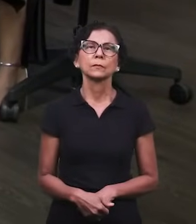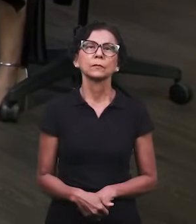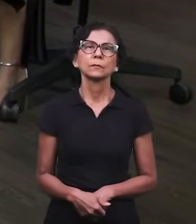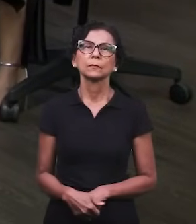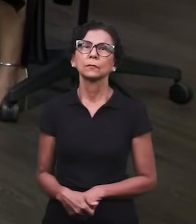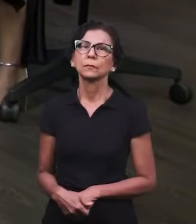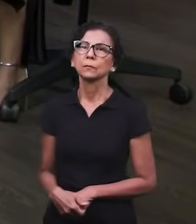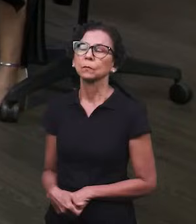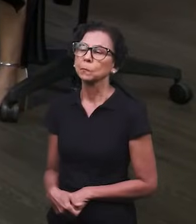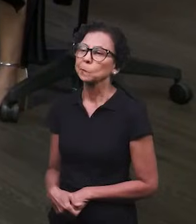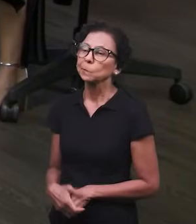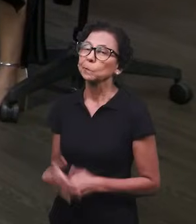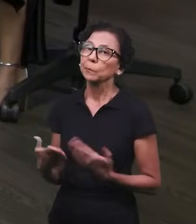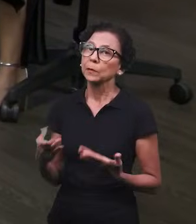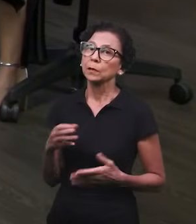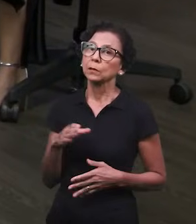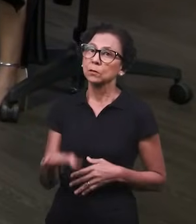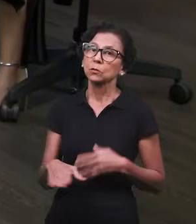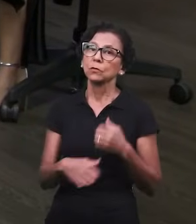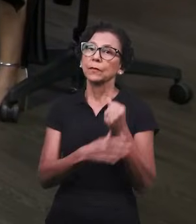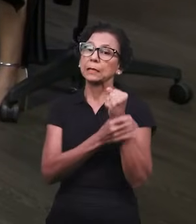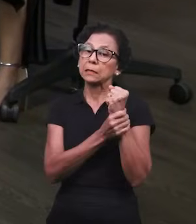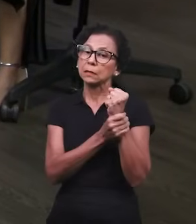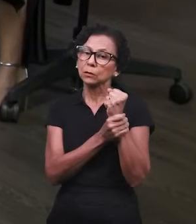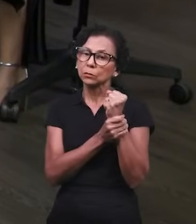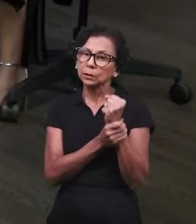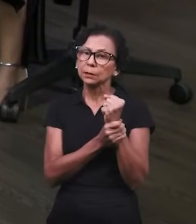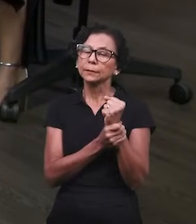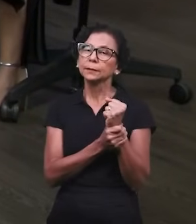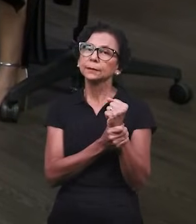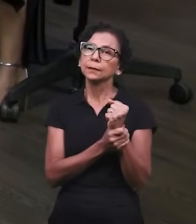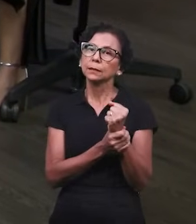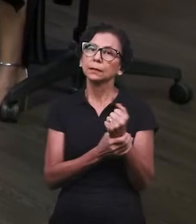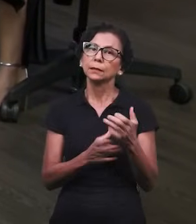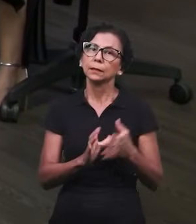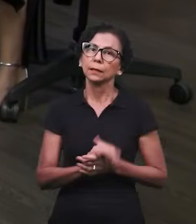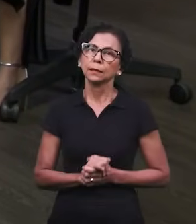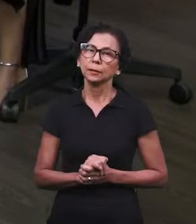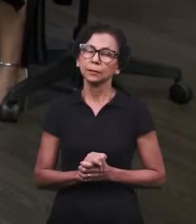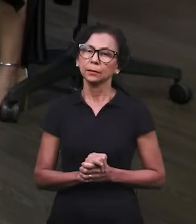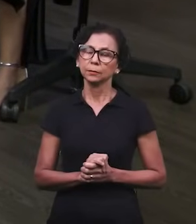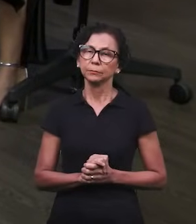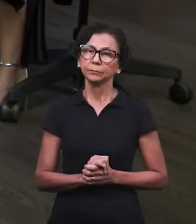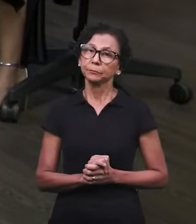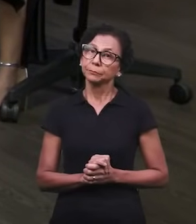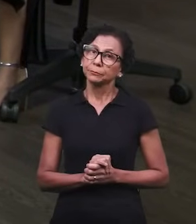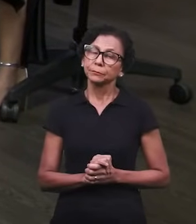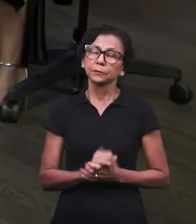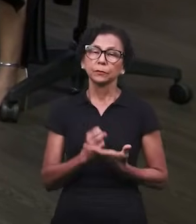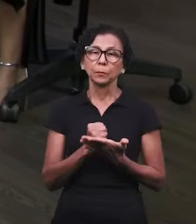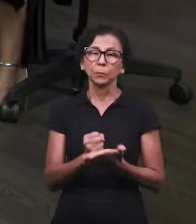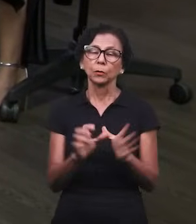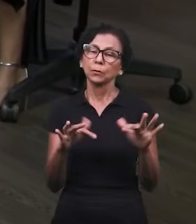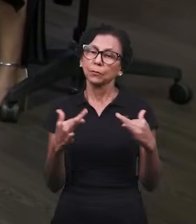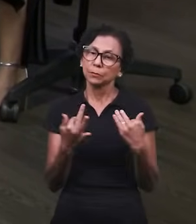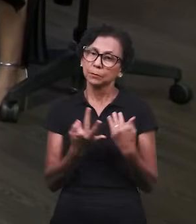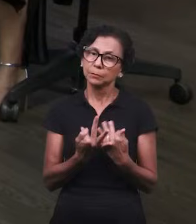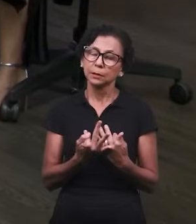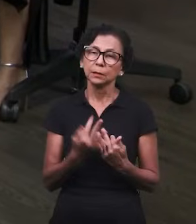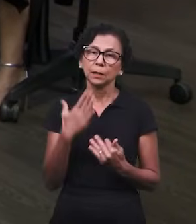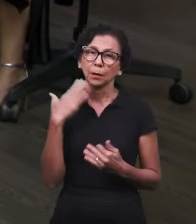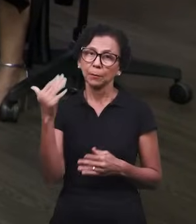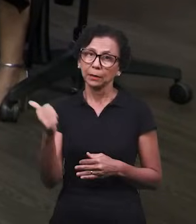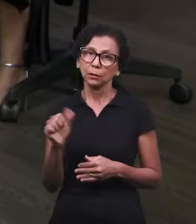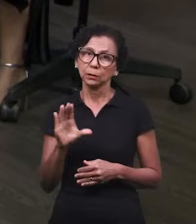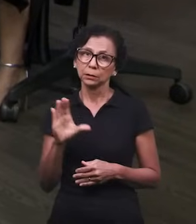apoio familiar e tudo mais, melhor para conseguir se virar, né? Não, sem conseguir dúvida. viver esse momento de transição.